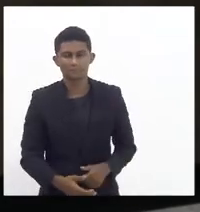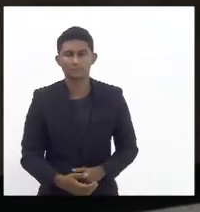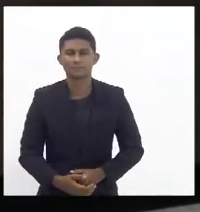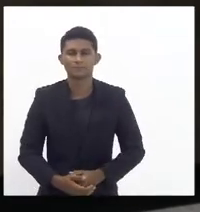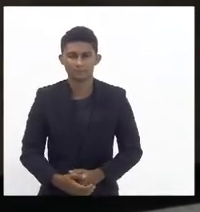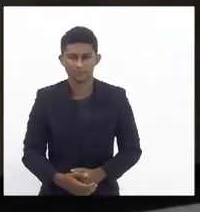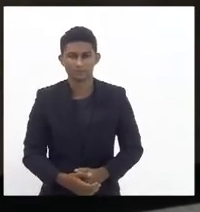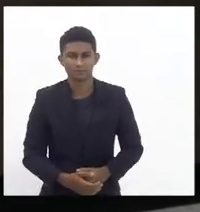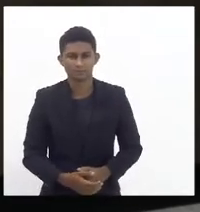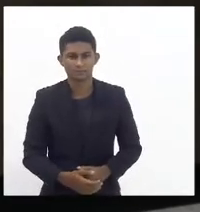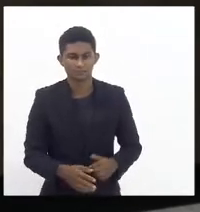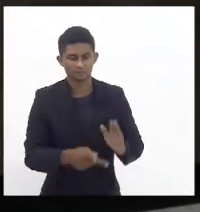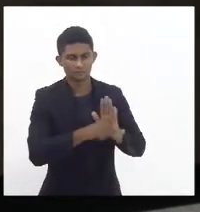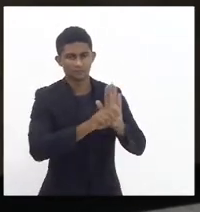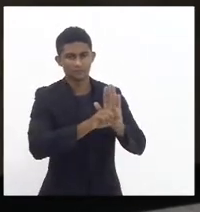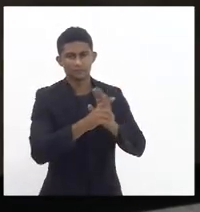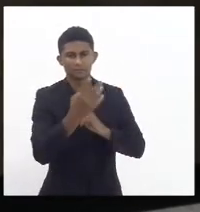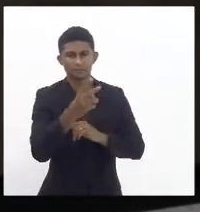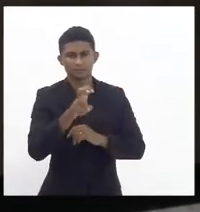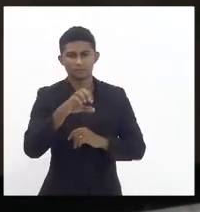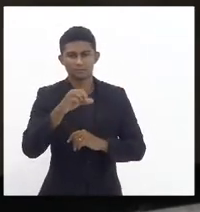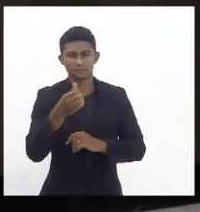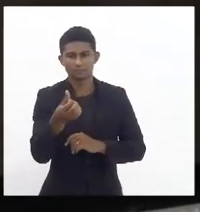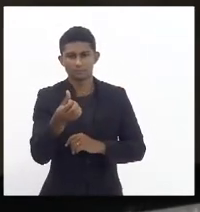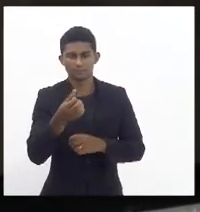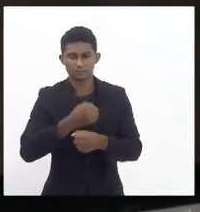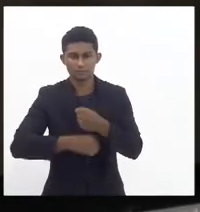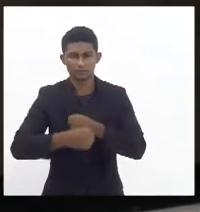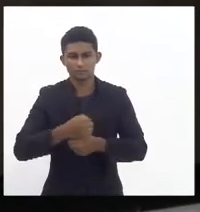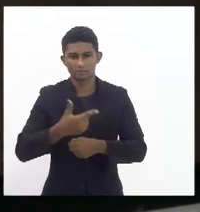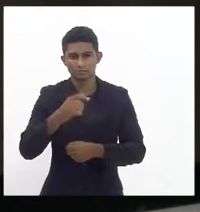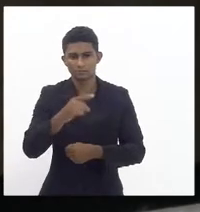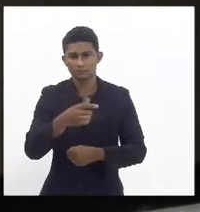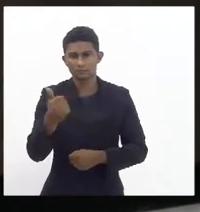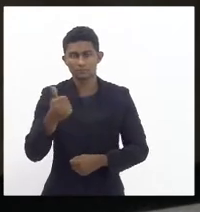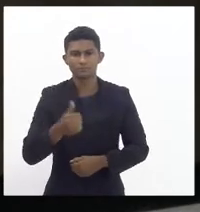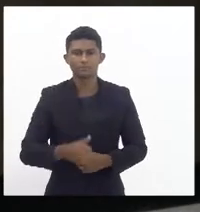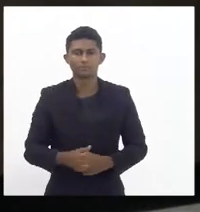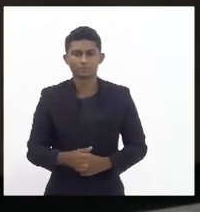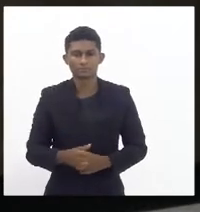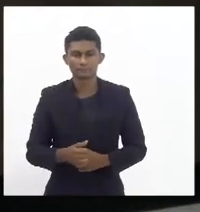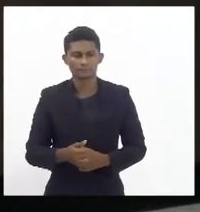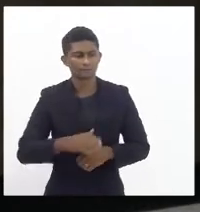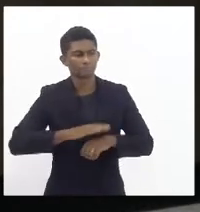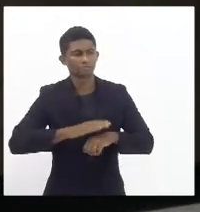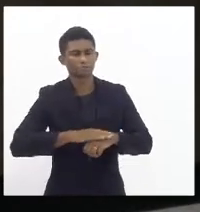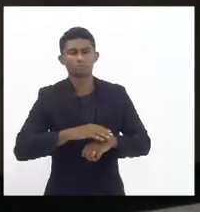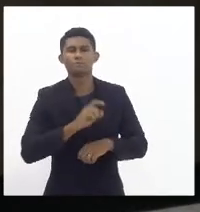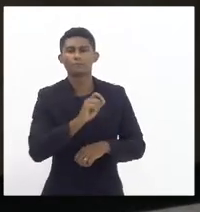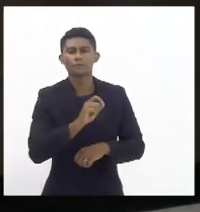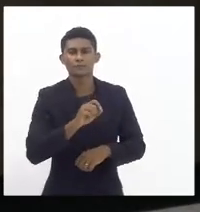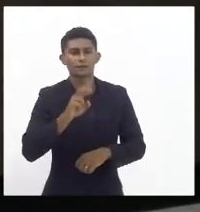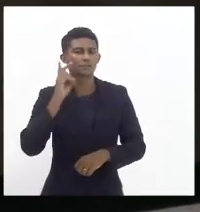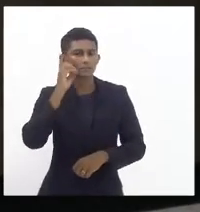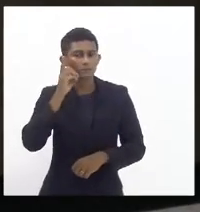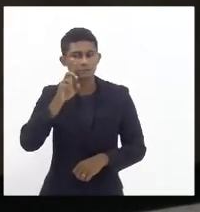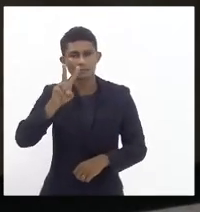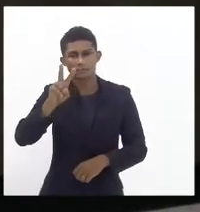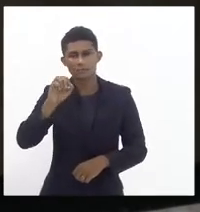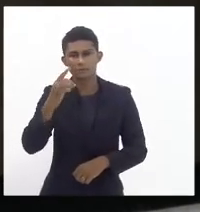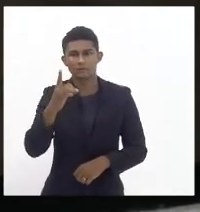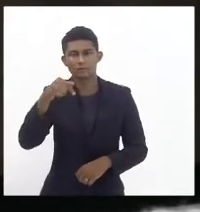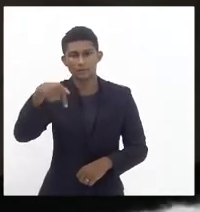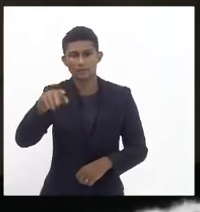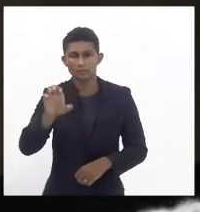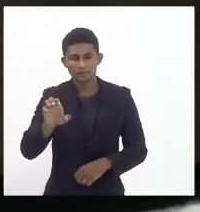o Perry 4596 de 21 de autoria do Deputado waldeck Carneiro